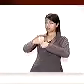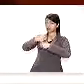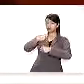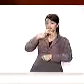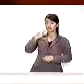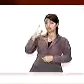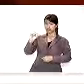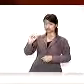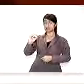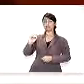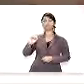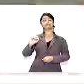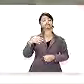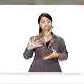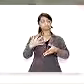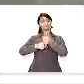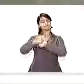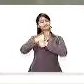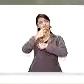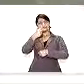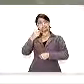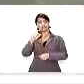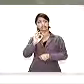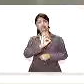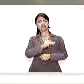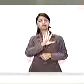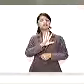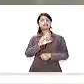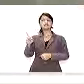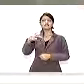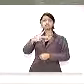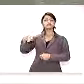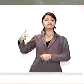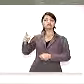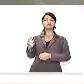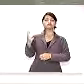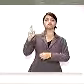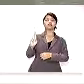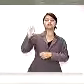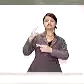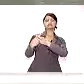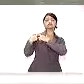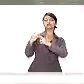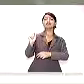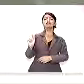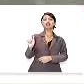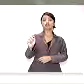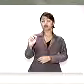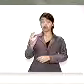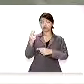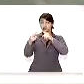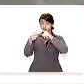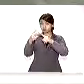2010 2010 o exercício Mas afinal quem é o presidente responsável pela conta ou se foram os dois